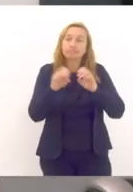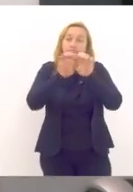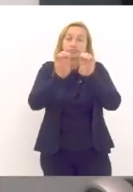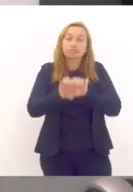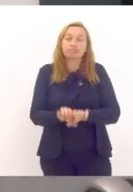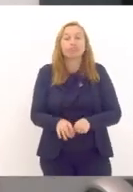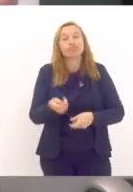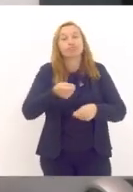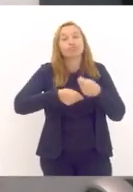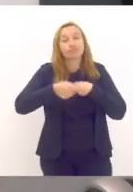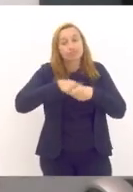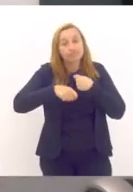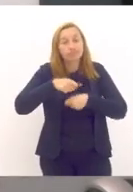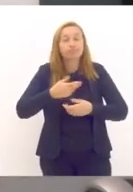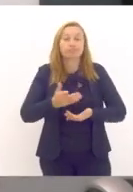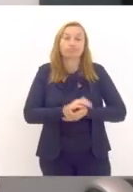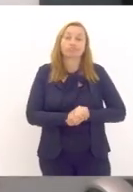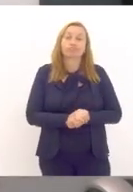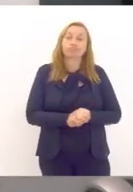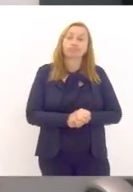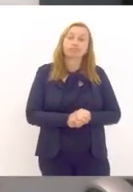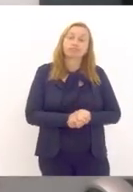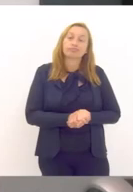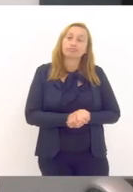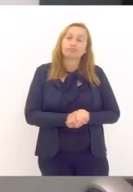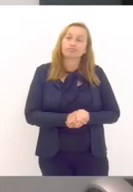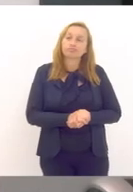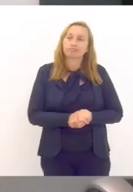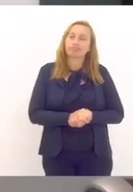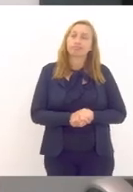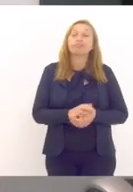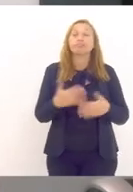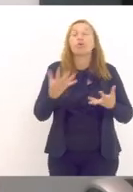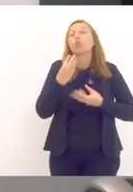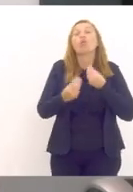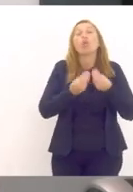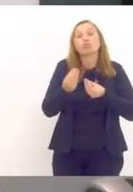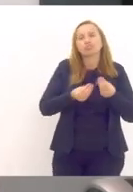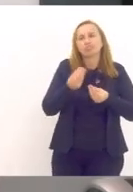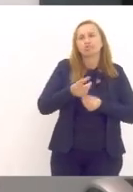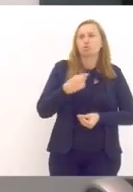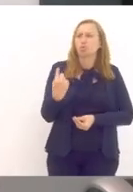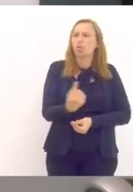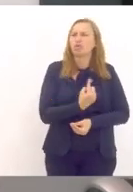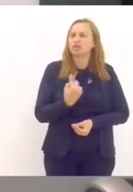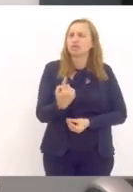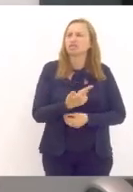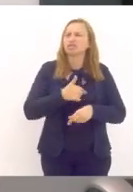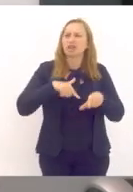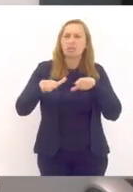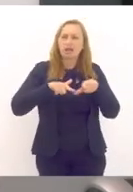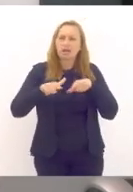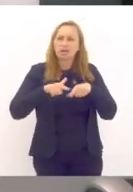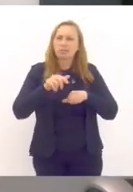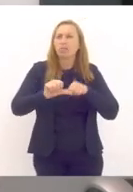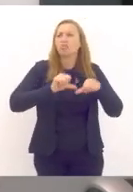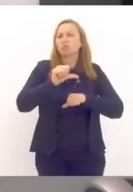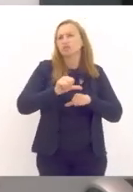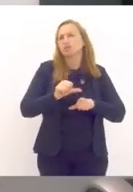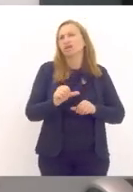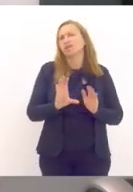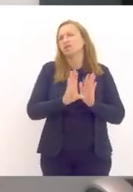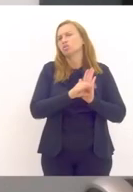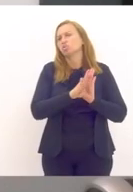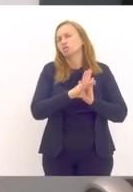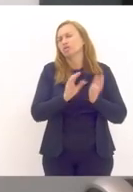econômica do mercado. Então, como é que nós trabalhamos isso para mudar esses